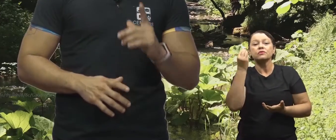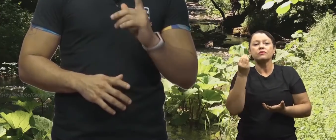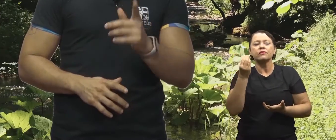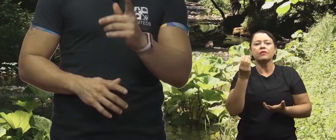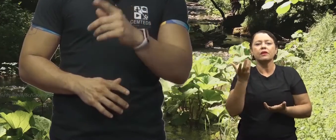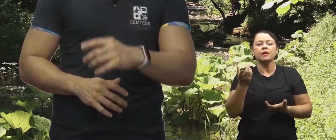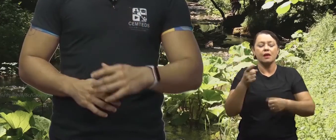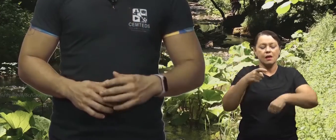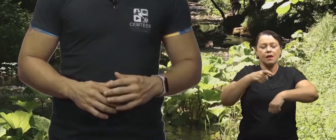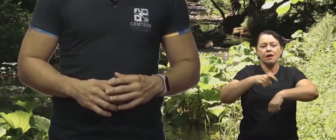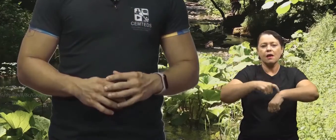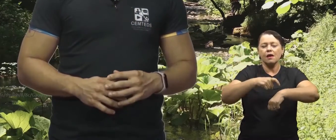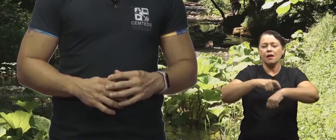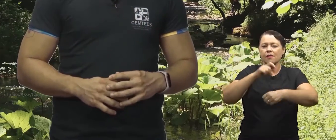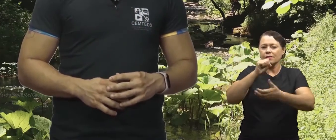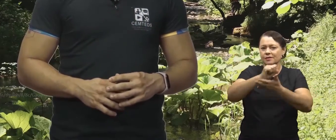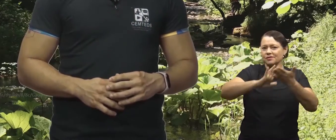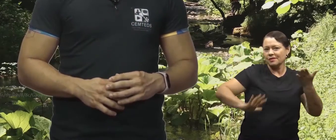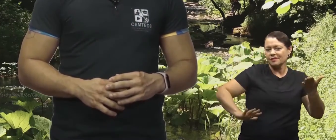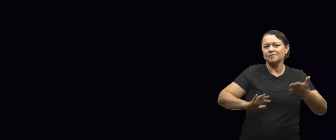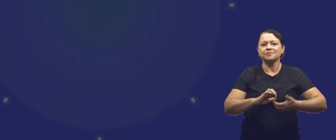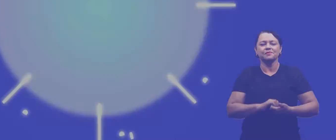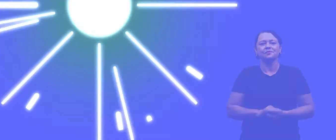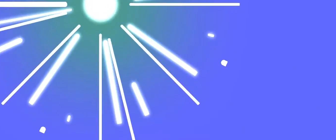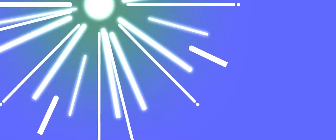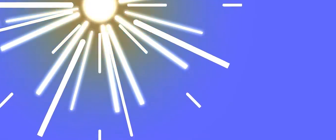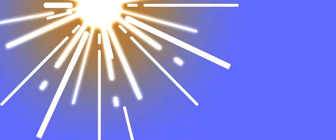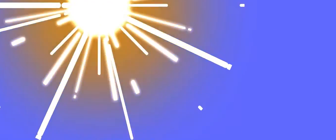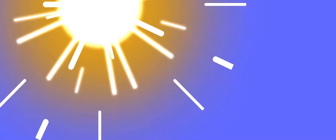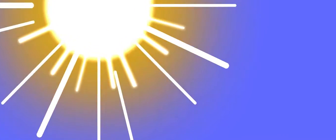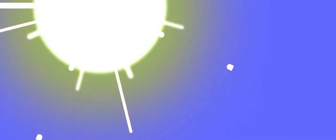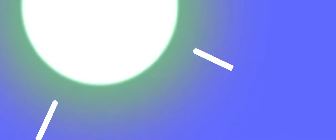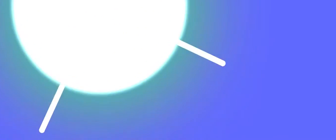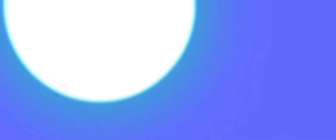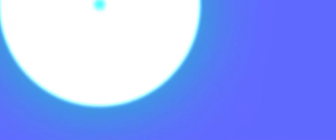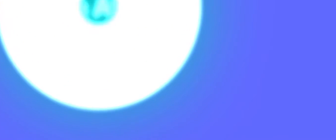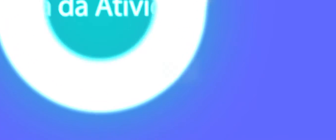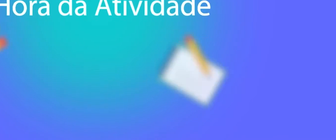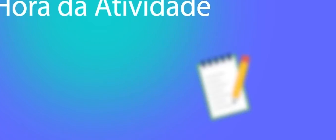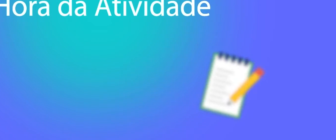conhecimentos. Acompanhe comigo a hora da atividade.